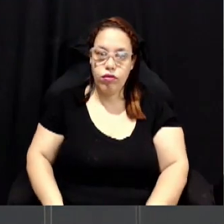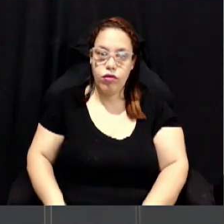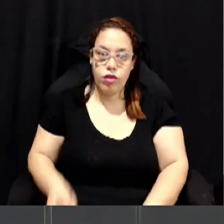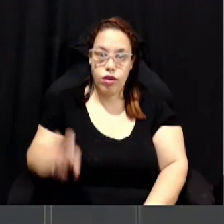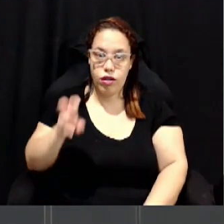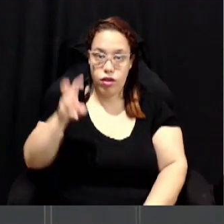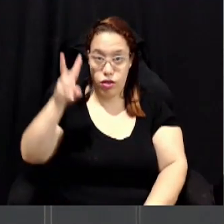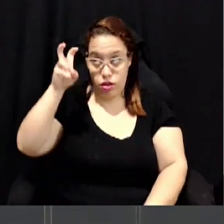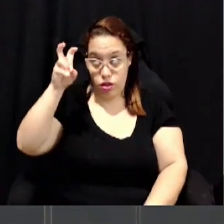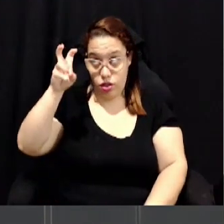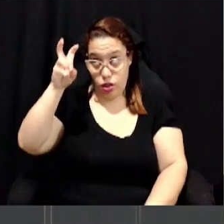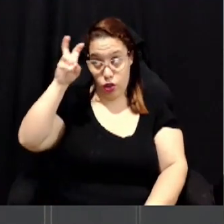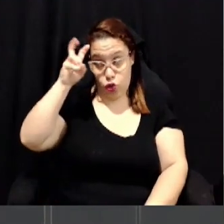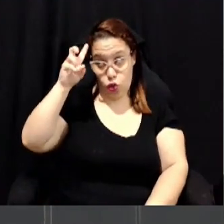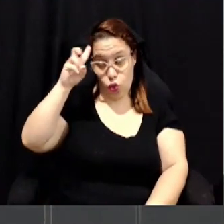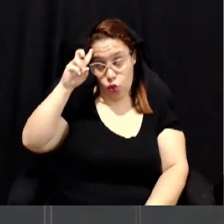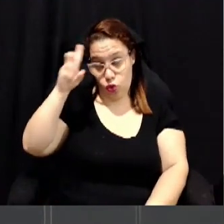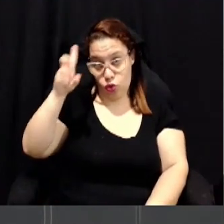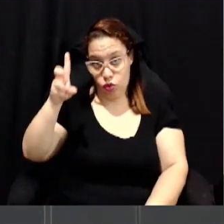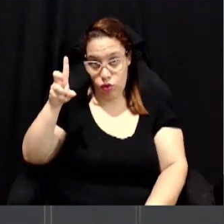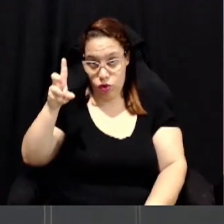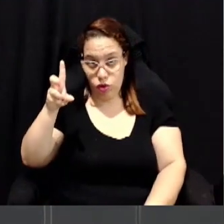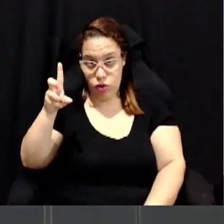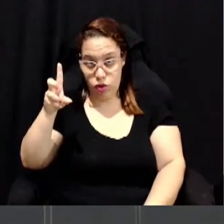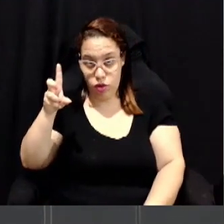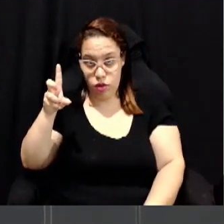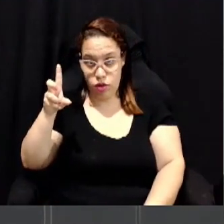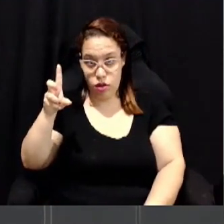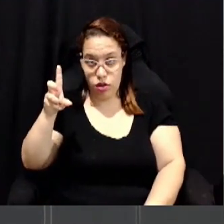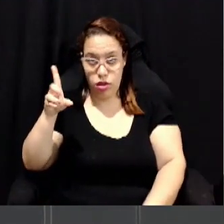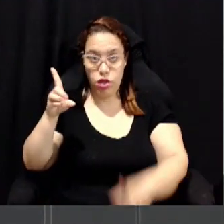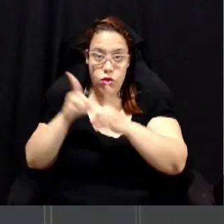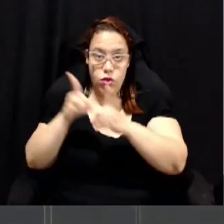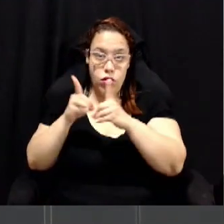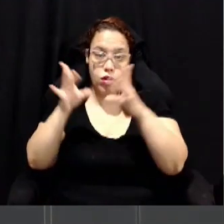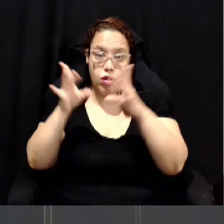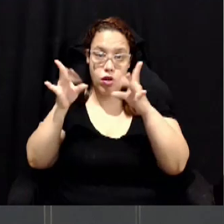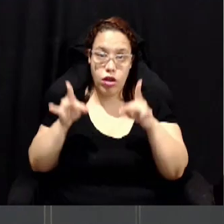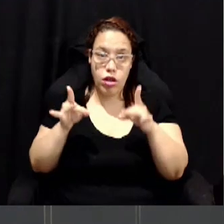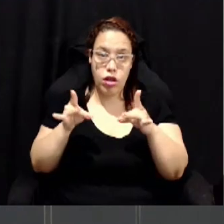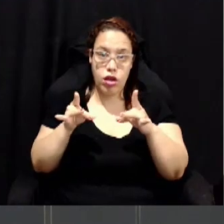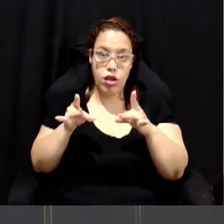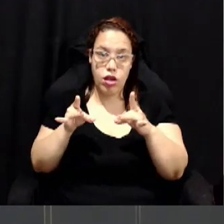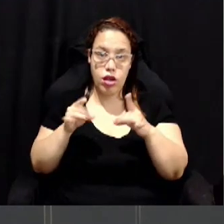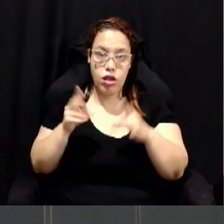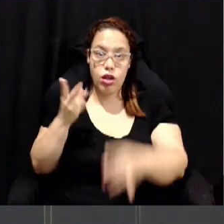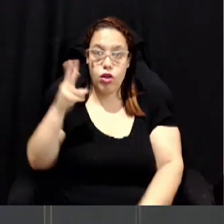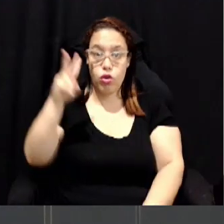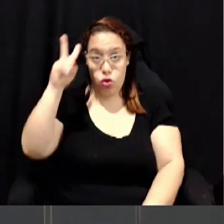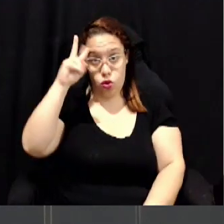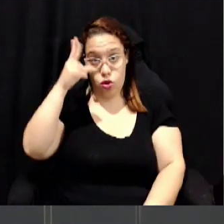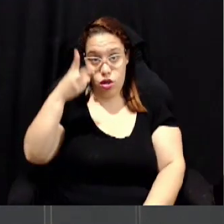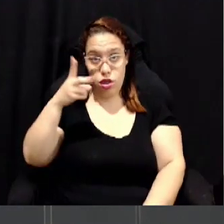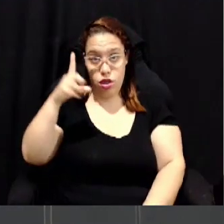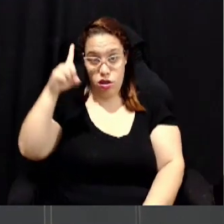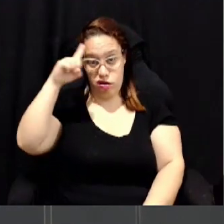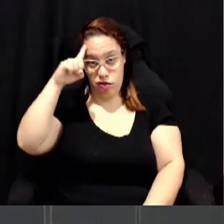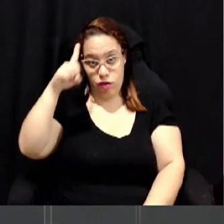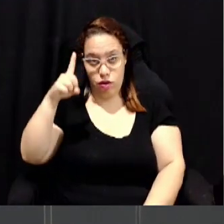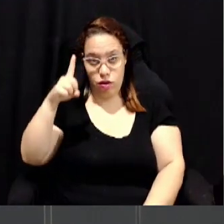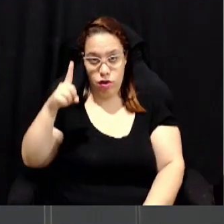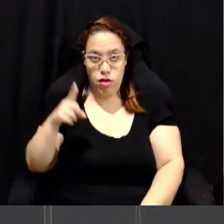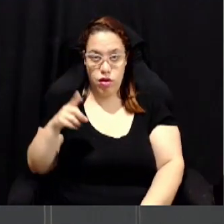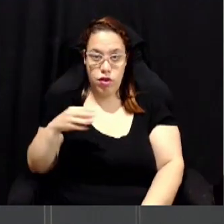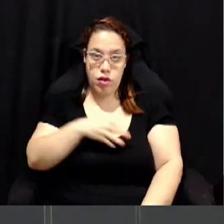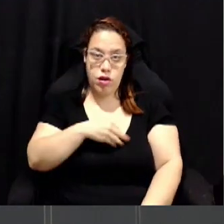aula. Minha filha tinha uma atendente especializada que podia estar na escola 2 dias. Então, a minha filha ficava